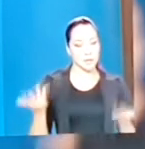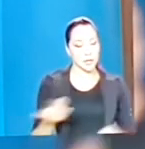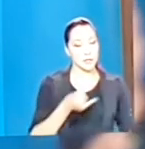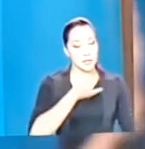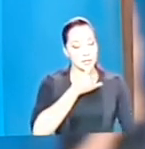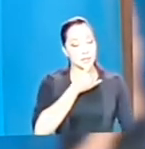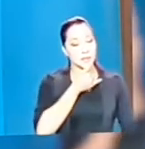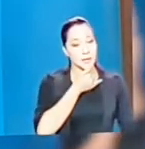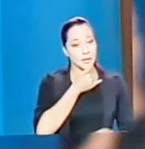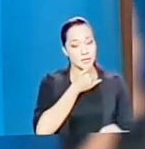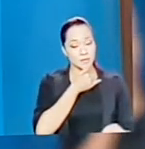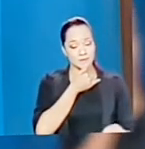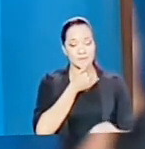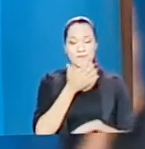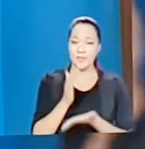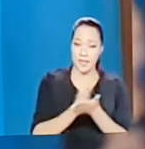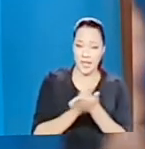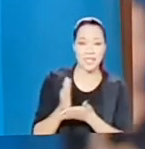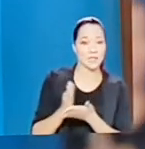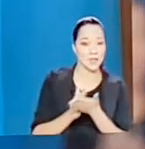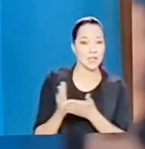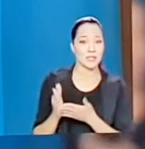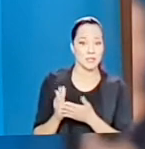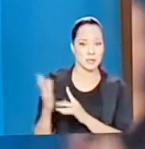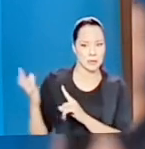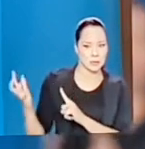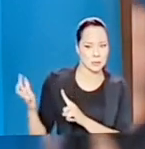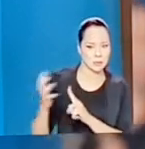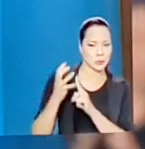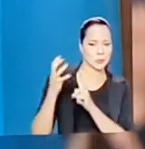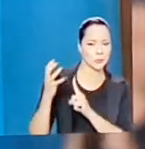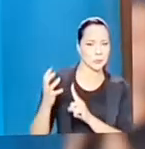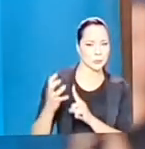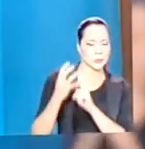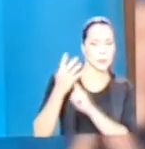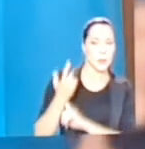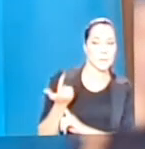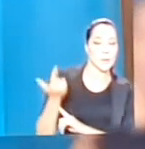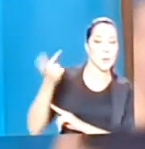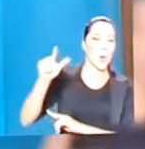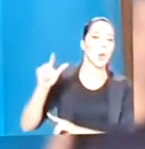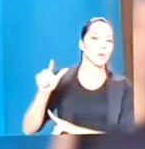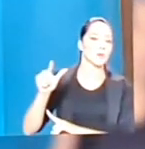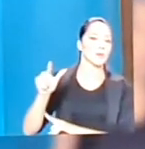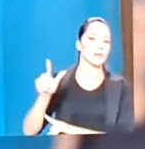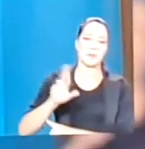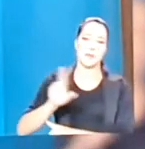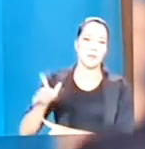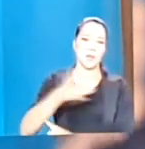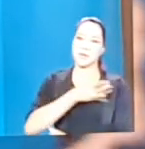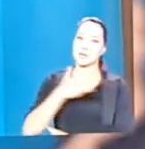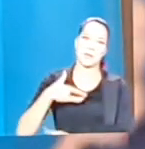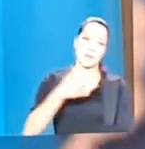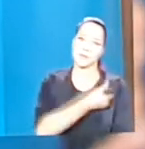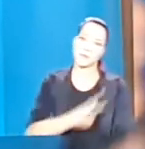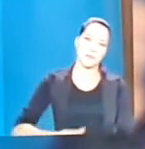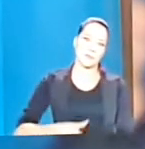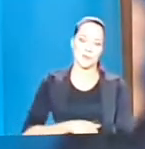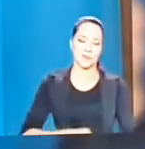infelizmente, muitas vezes motivadas por razões outras que não a saúde pública.